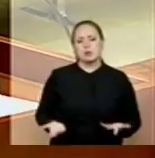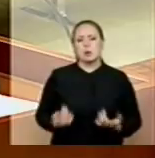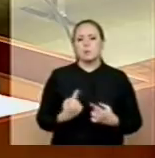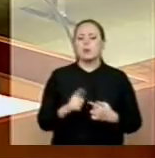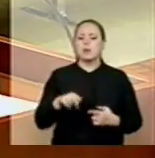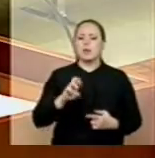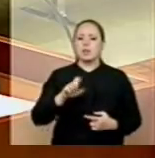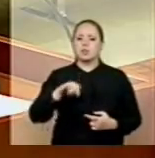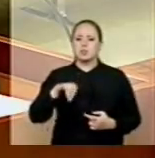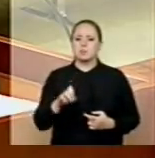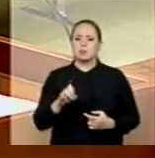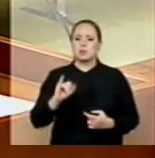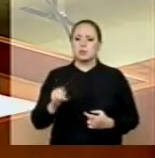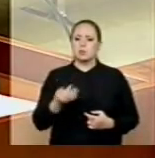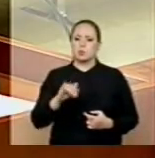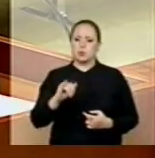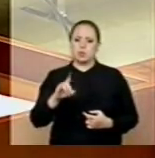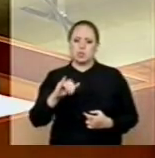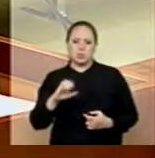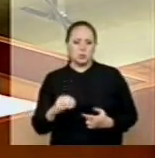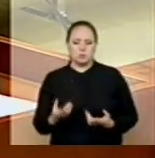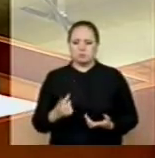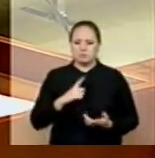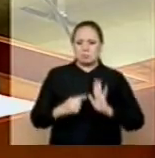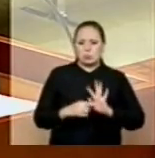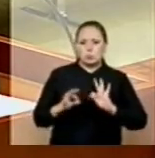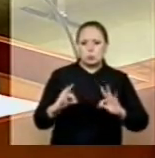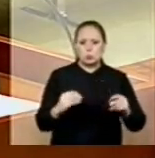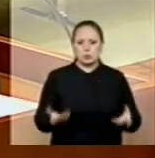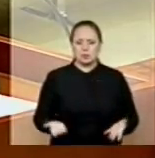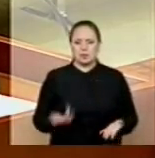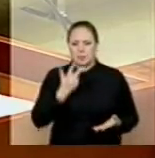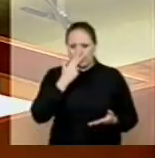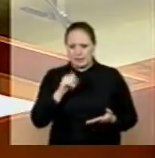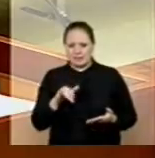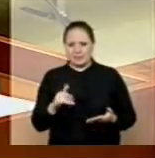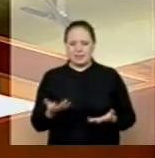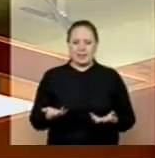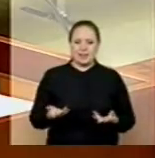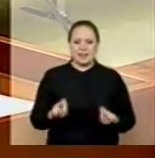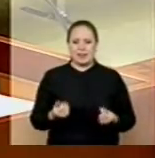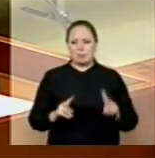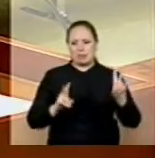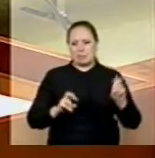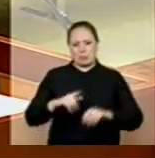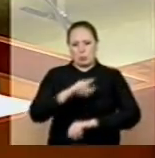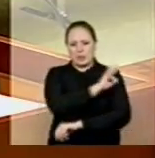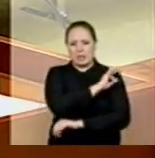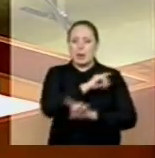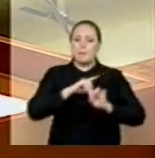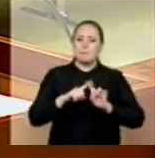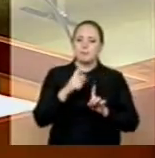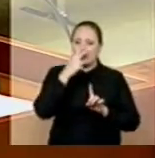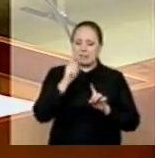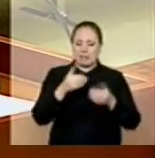regime jurídico que estabelece simplesmente tudo. E se abrir-se uma expressão não técnica, mas se